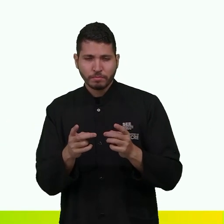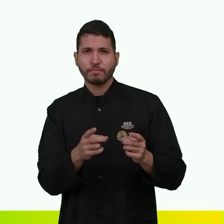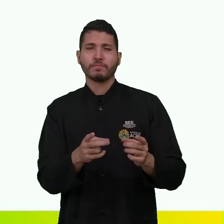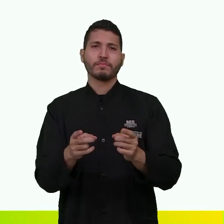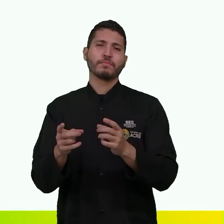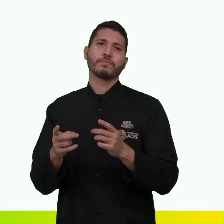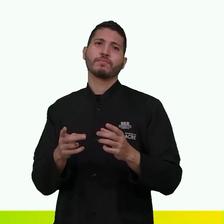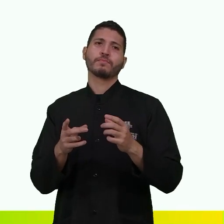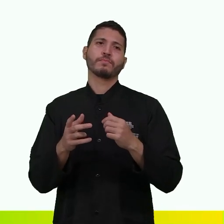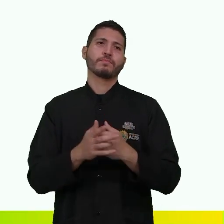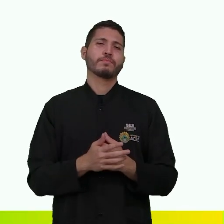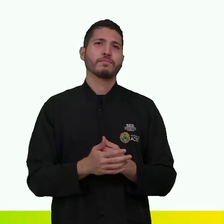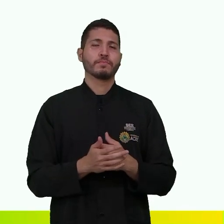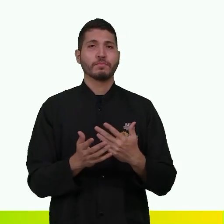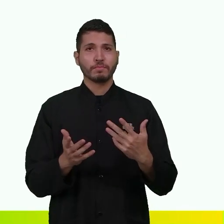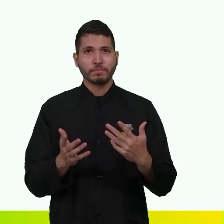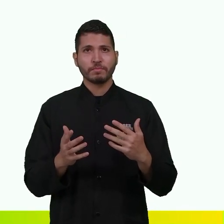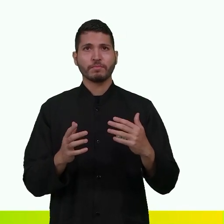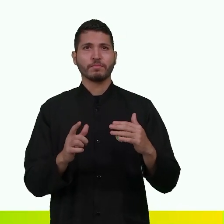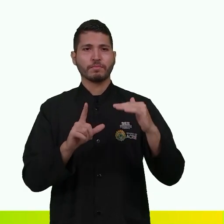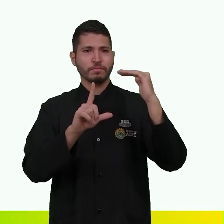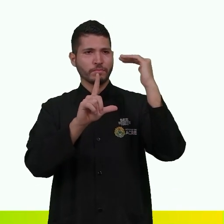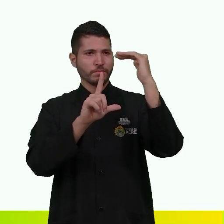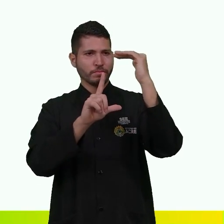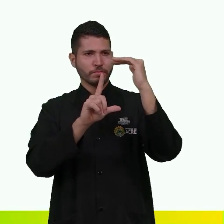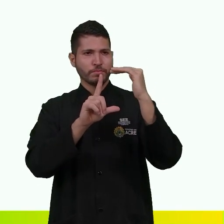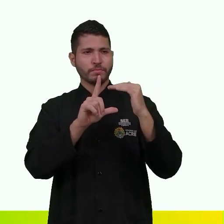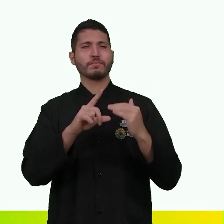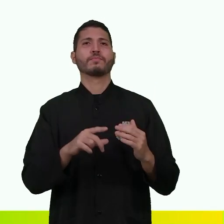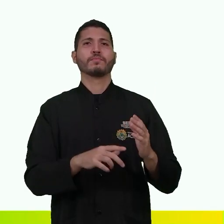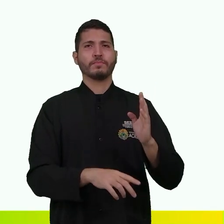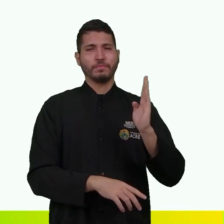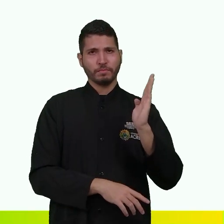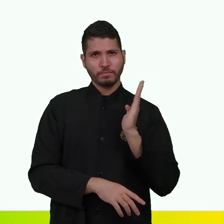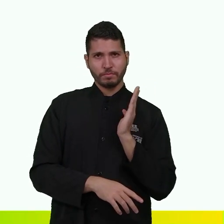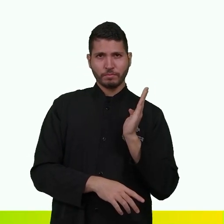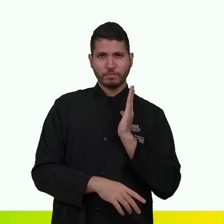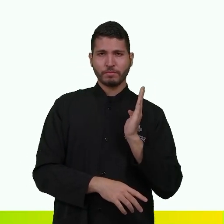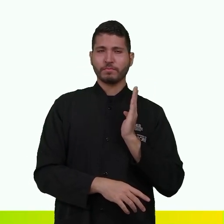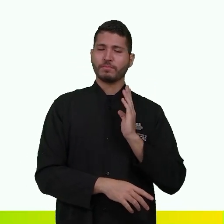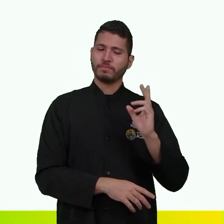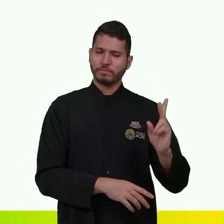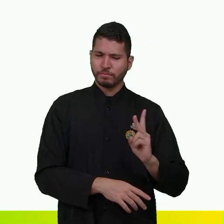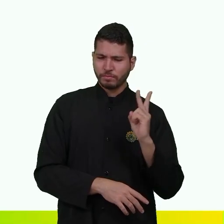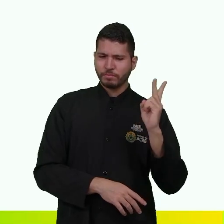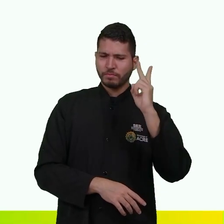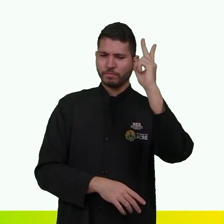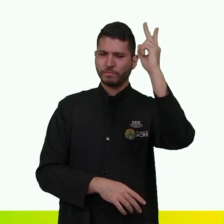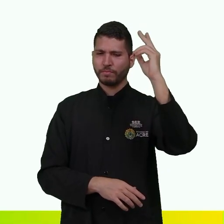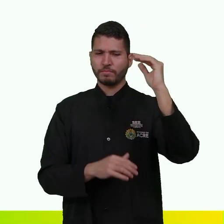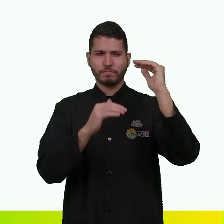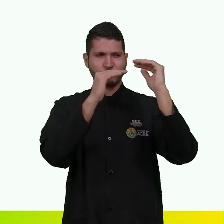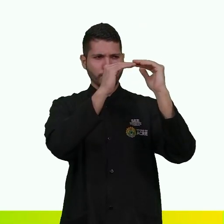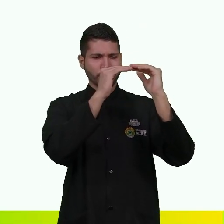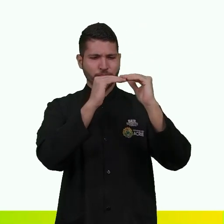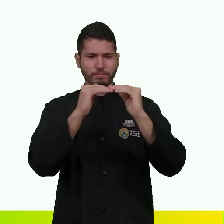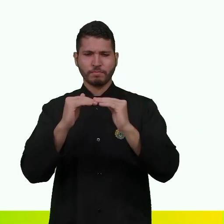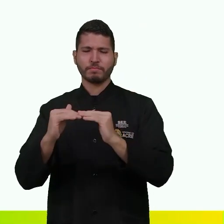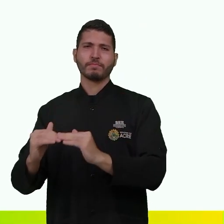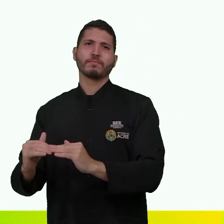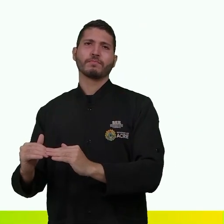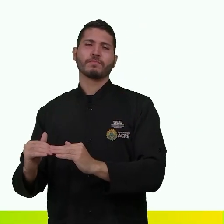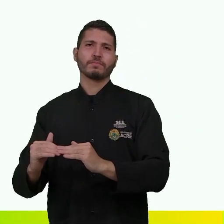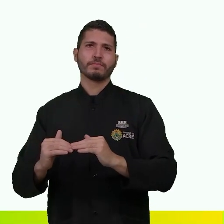ascensão da burguesia, que ganha o poder político e econômico, conquistando privilégios e desafiando a hegemonia da nobreza feudal. A partir